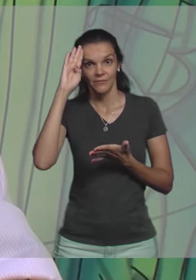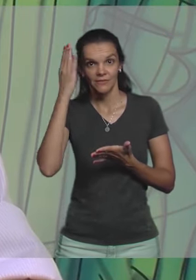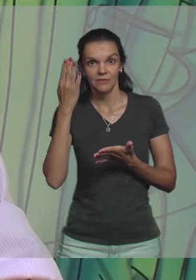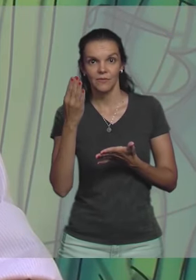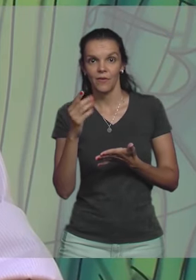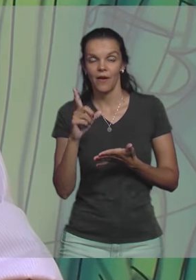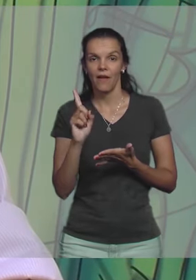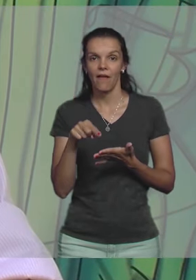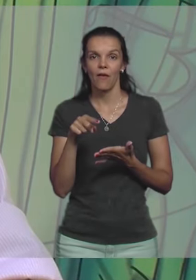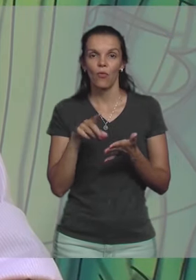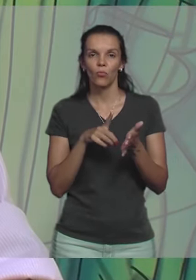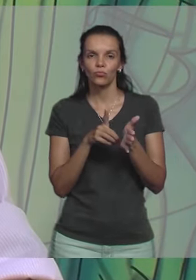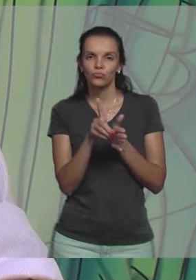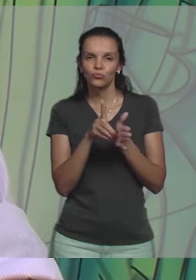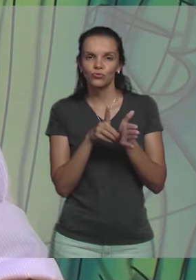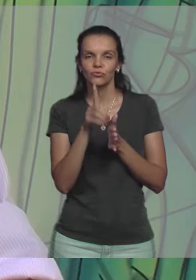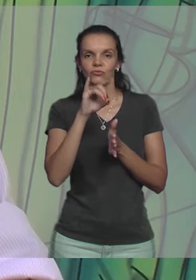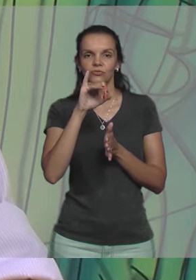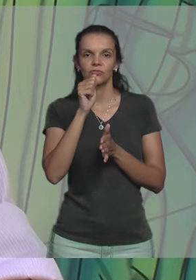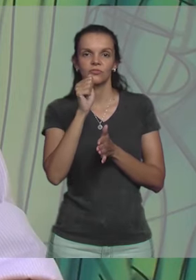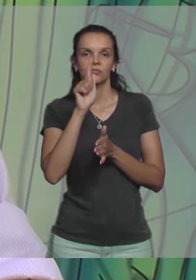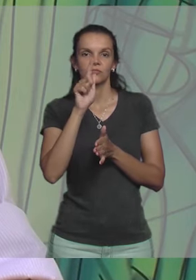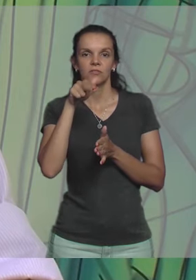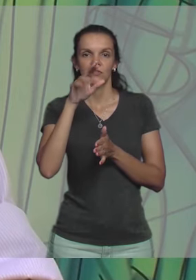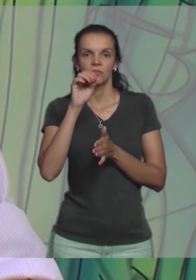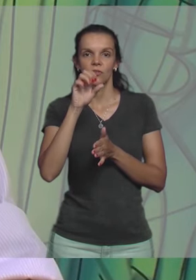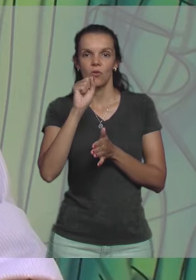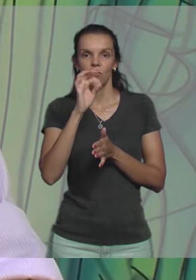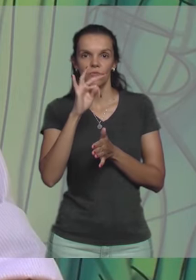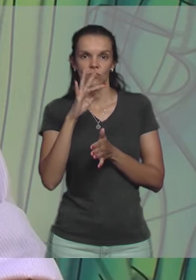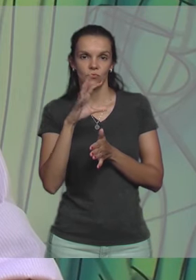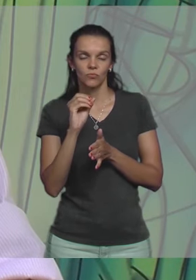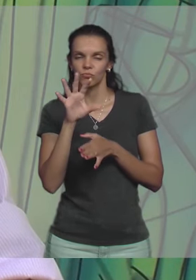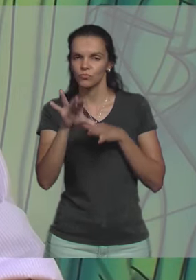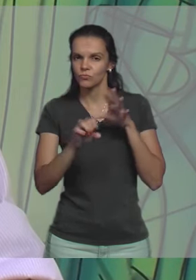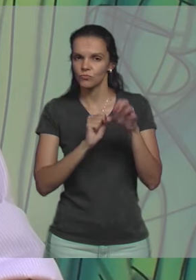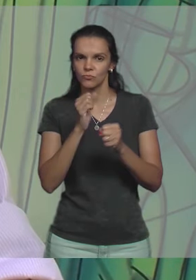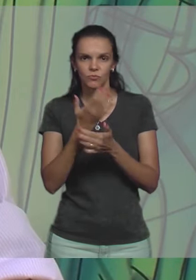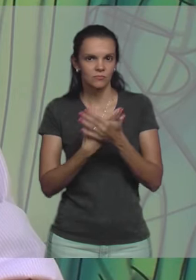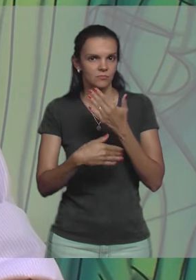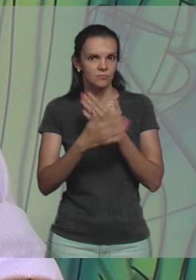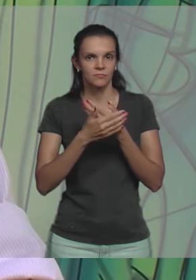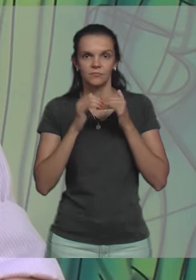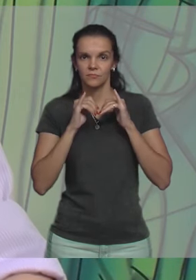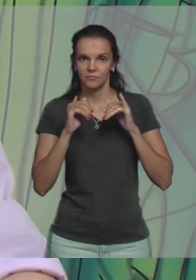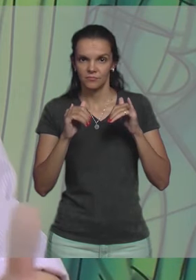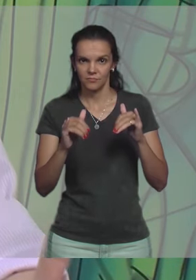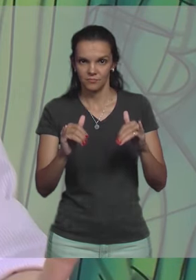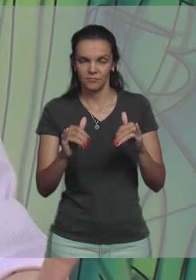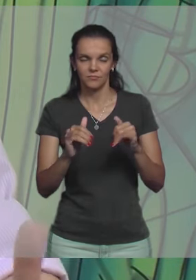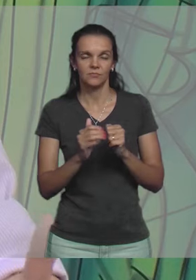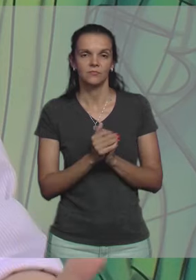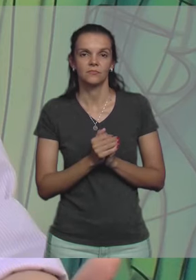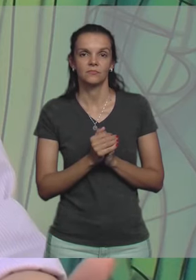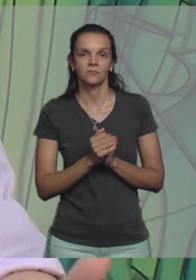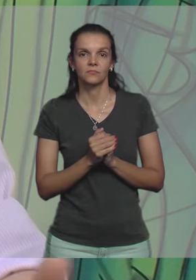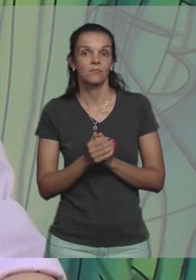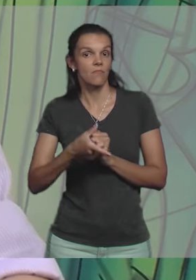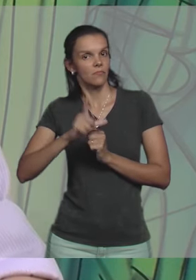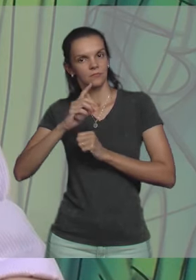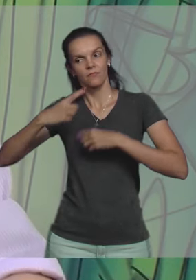uma fase de diagnóstico, ou seja, reunindo todas as informações que já foram coletadas anteriormente, né, naquele diálogo